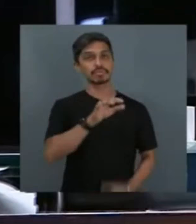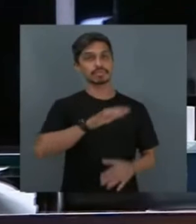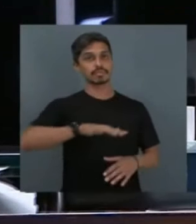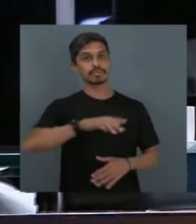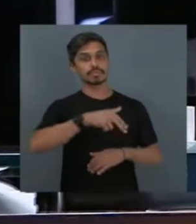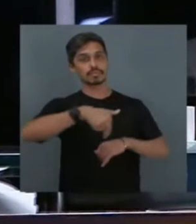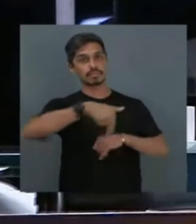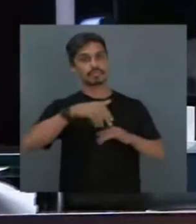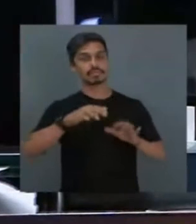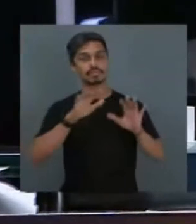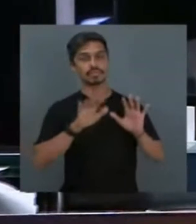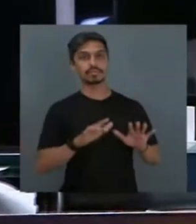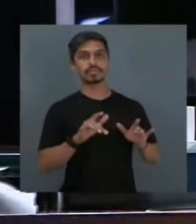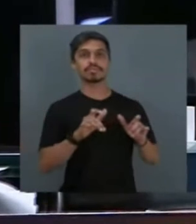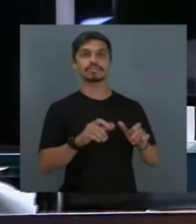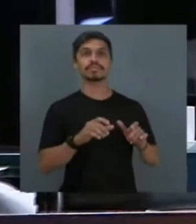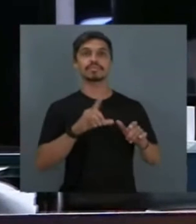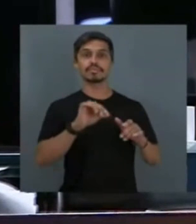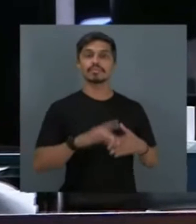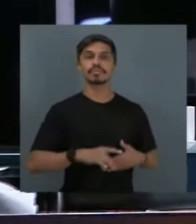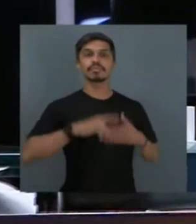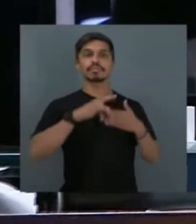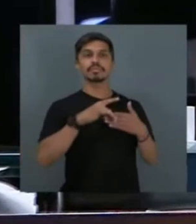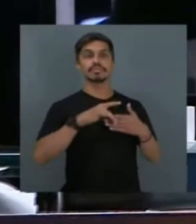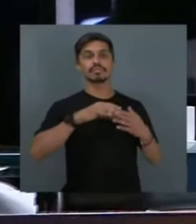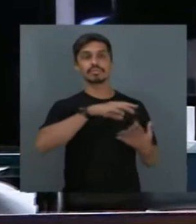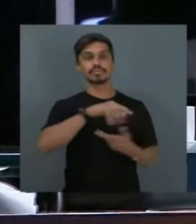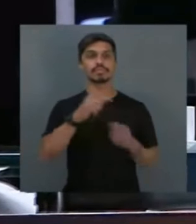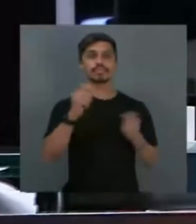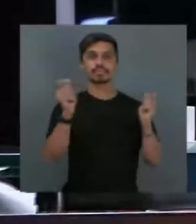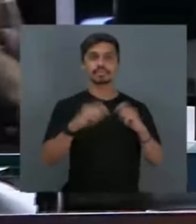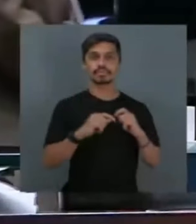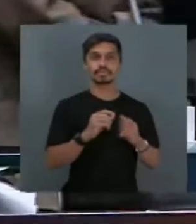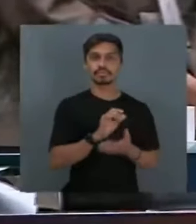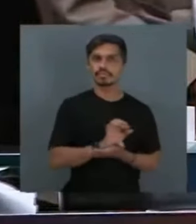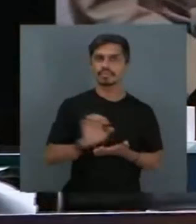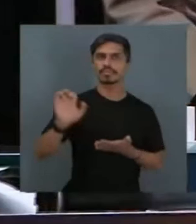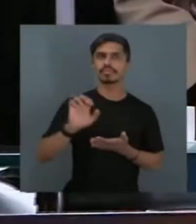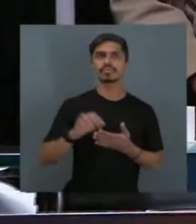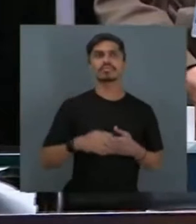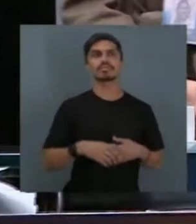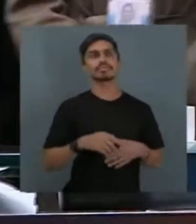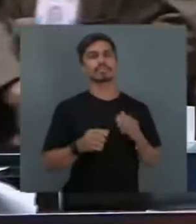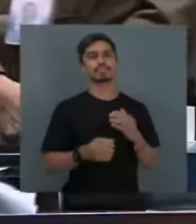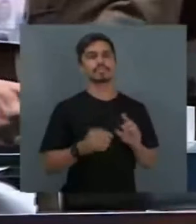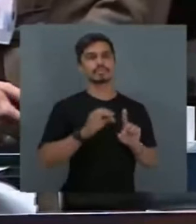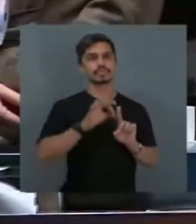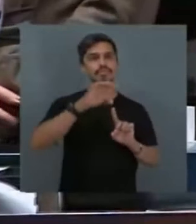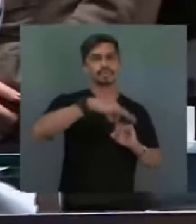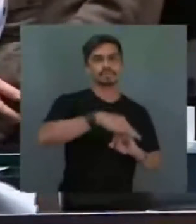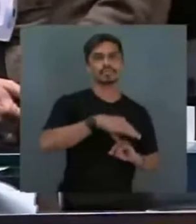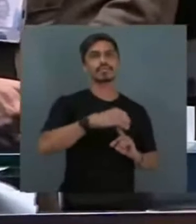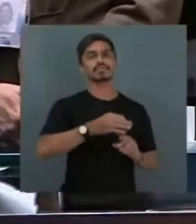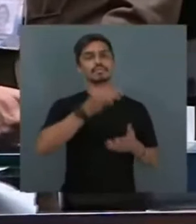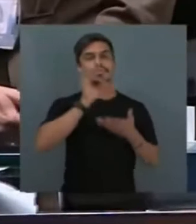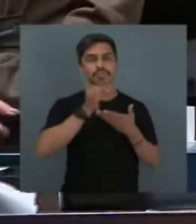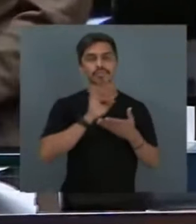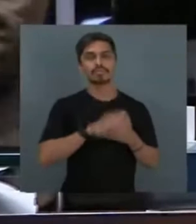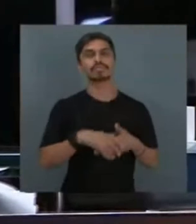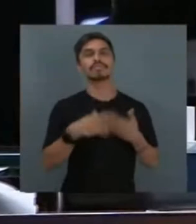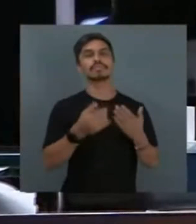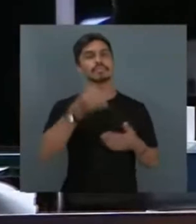Brasil seja eh Líder mundial na produção e na exportação de soja de Açúcar de café de gado